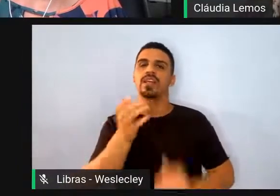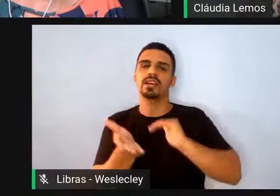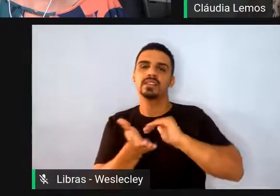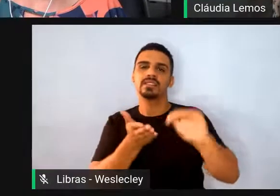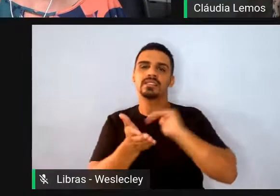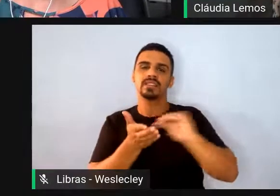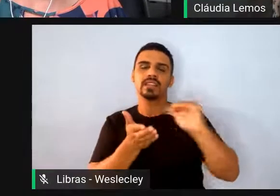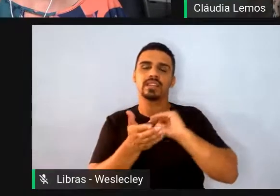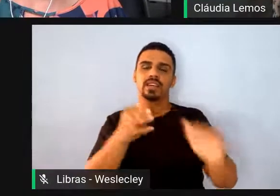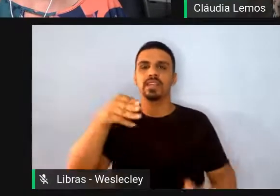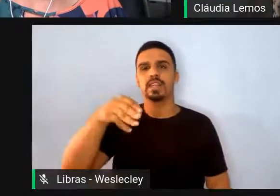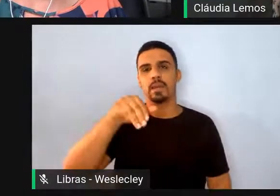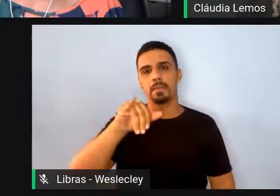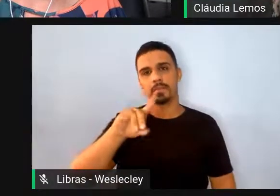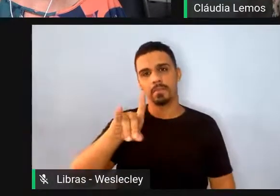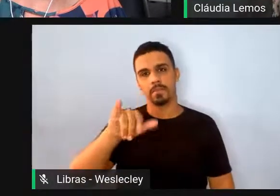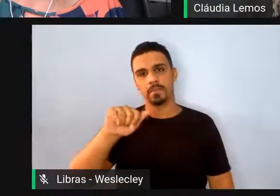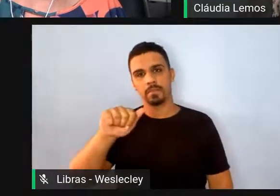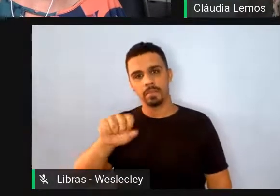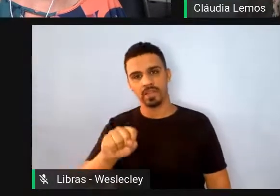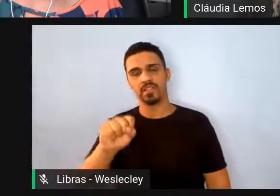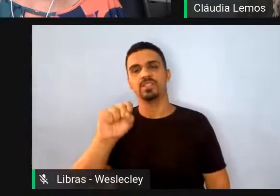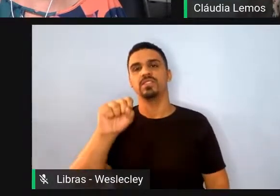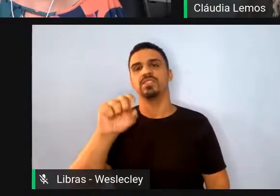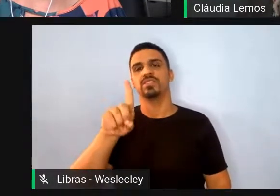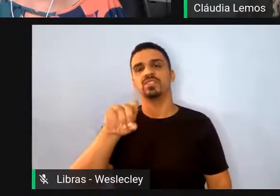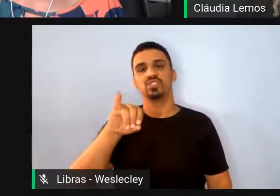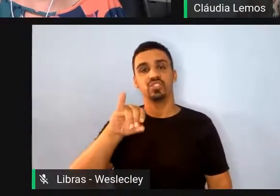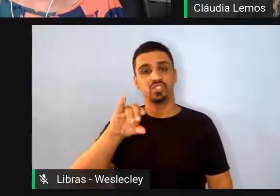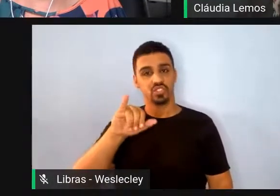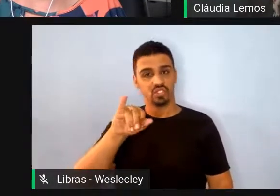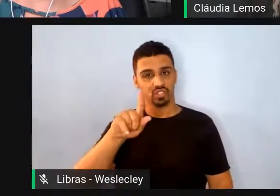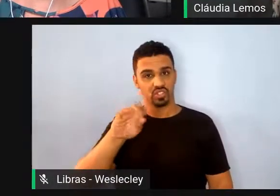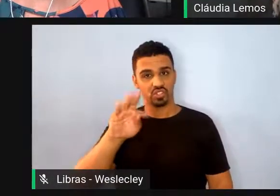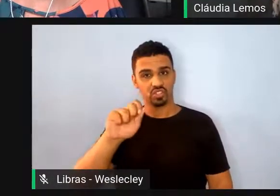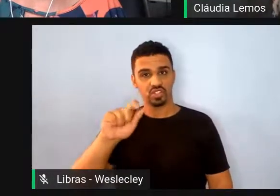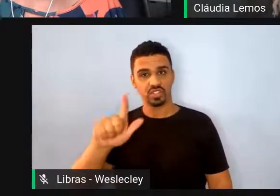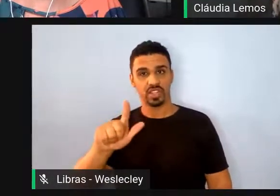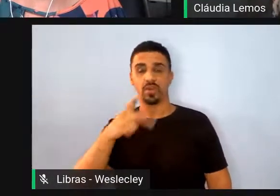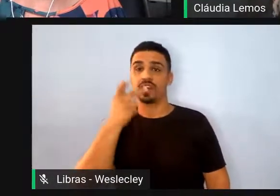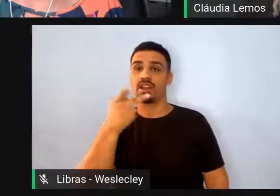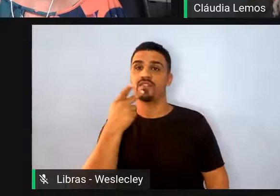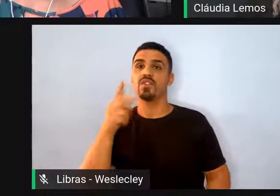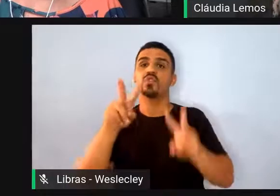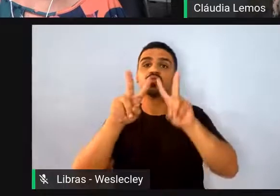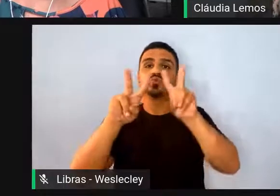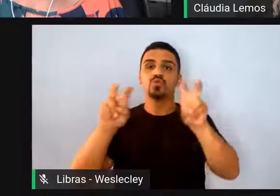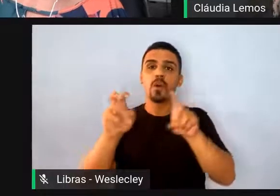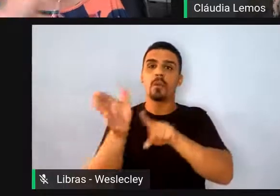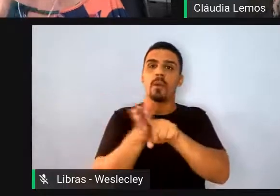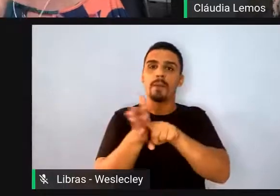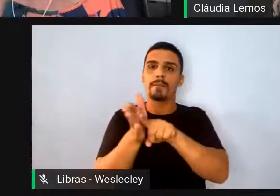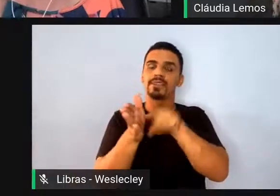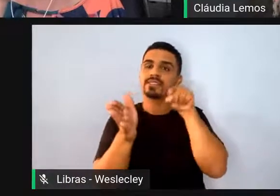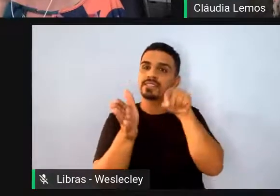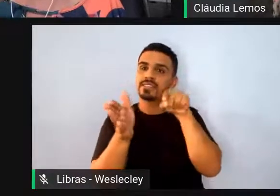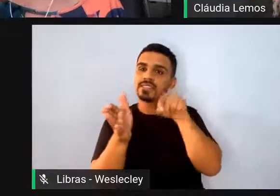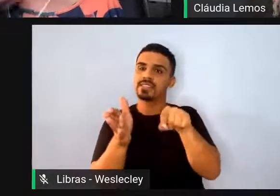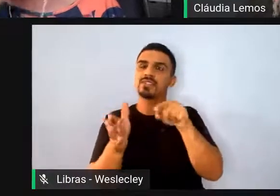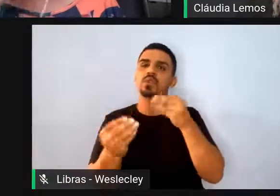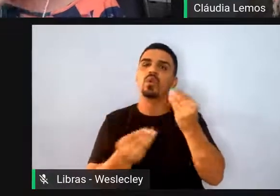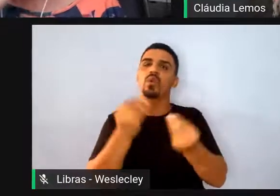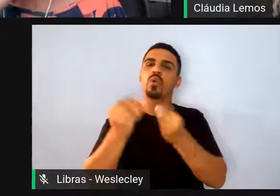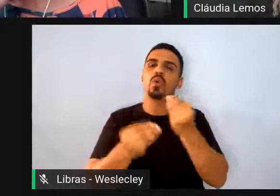de apresentar no Congresso da LAIC uma pesquisa que ela fez exatamente sobre isso. Na verdade, ela estudou a